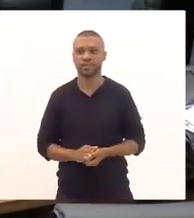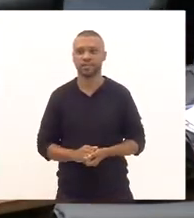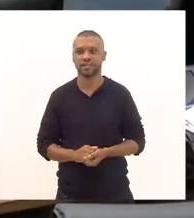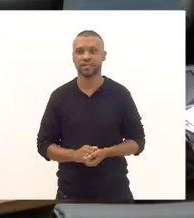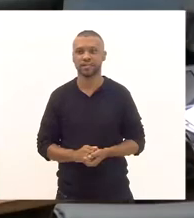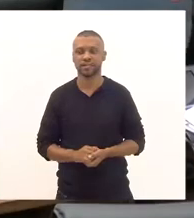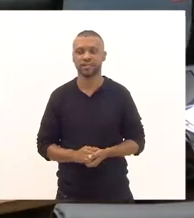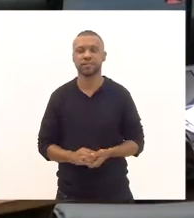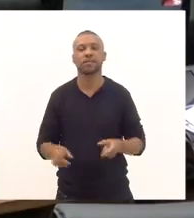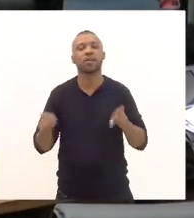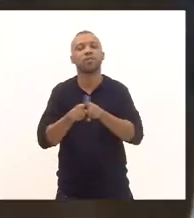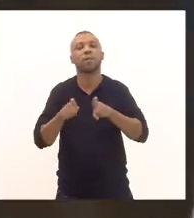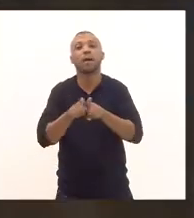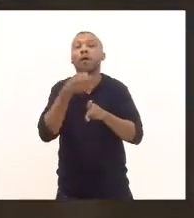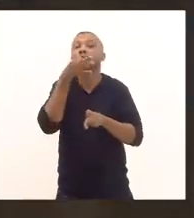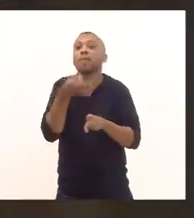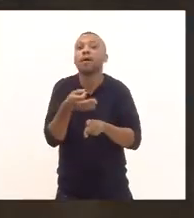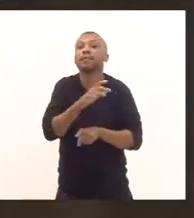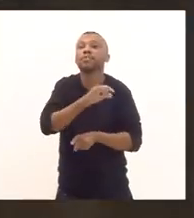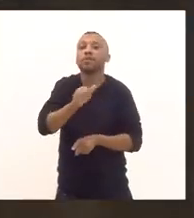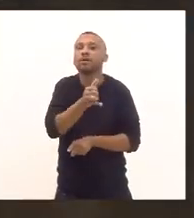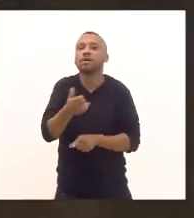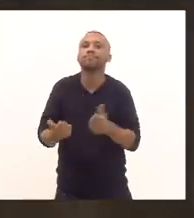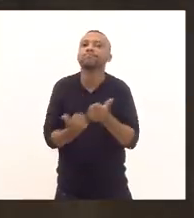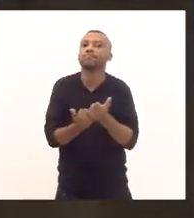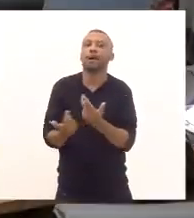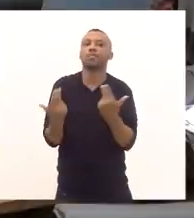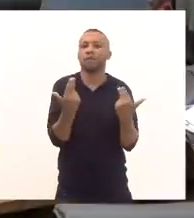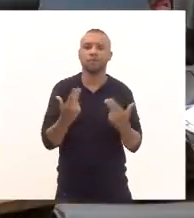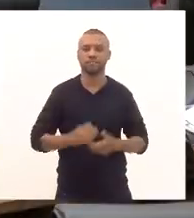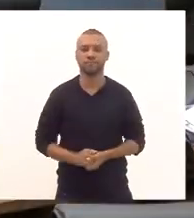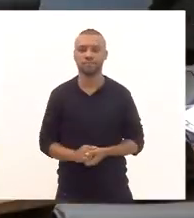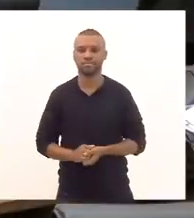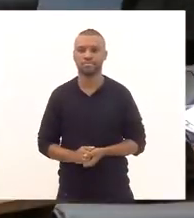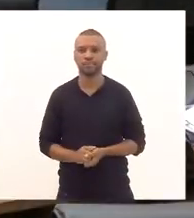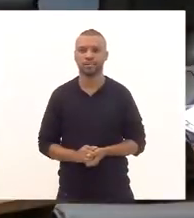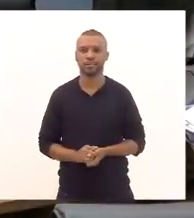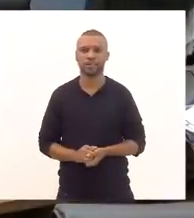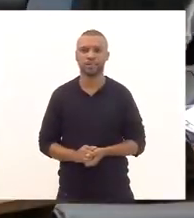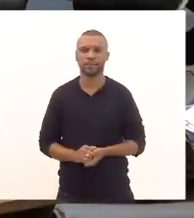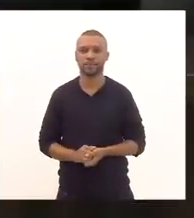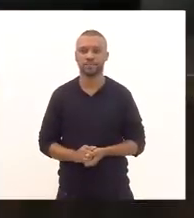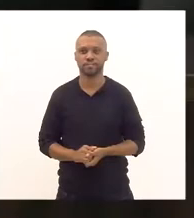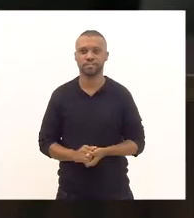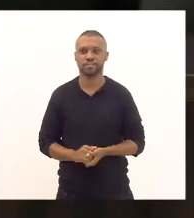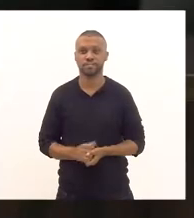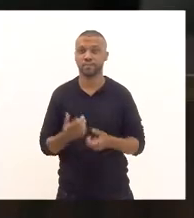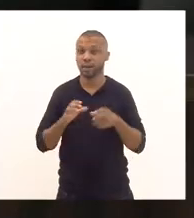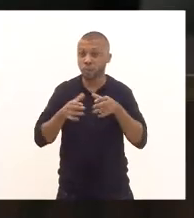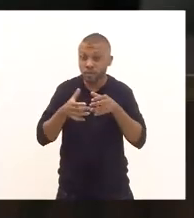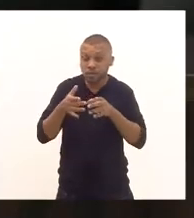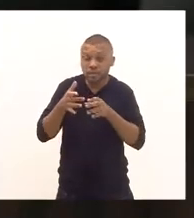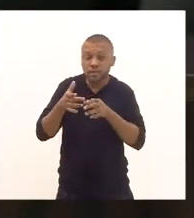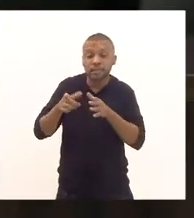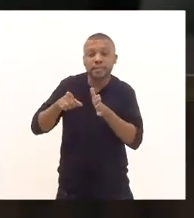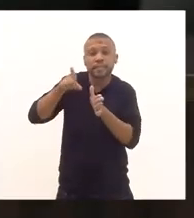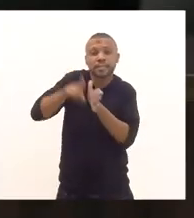quem acompanha o parecer da ccj presidente pela comissão de tributação